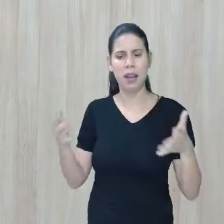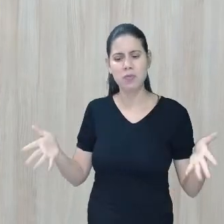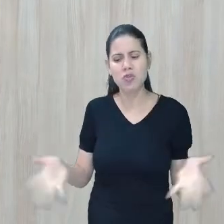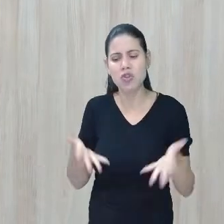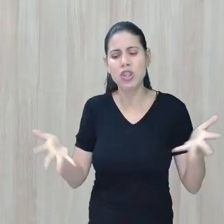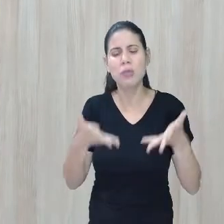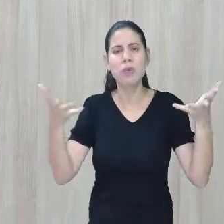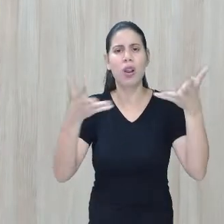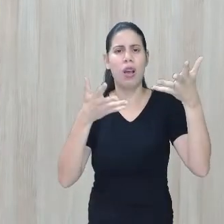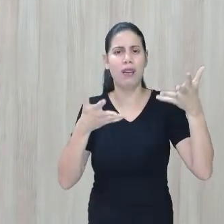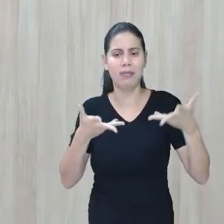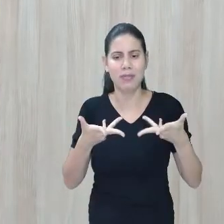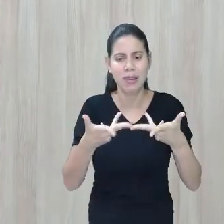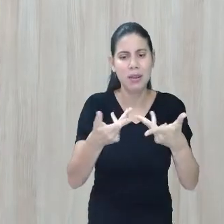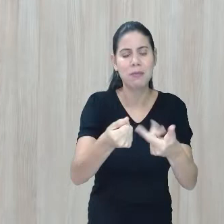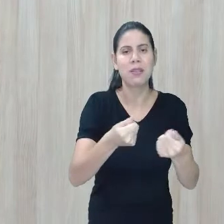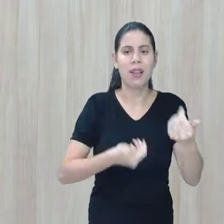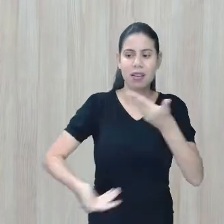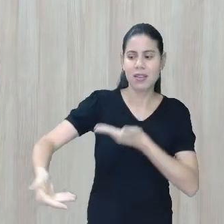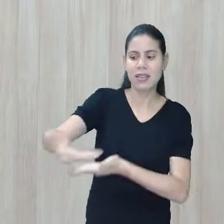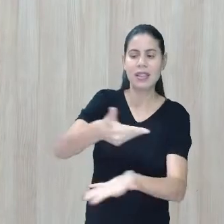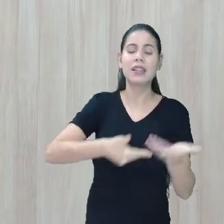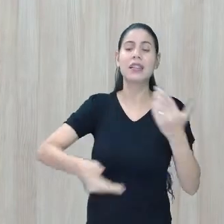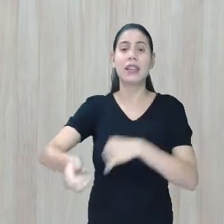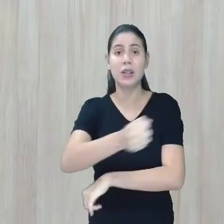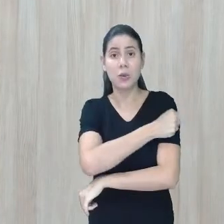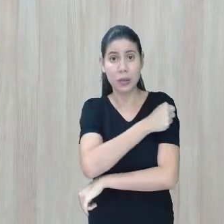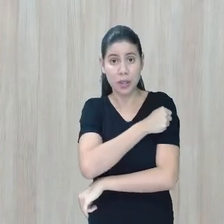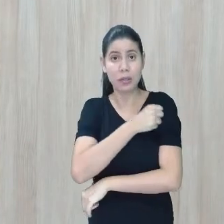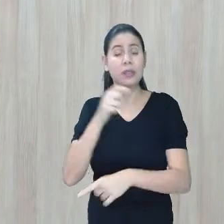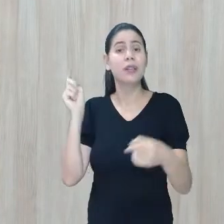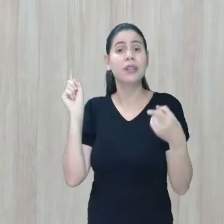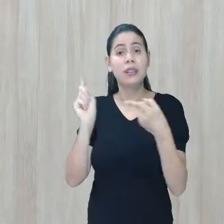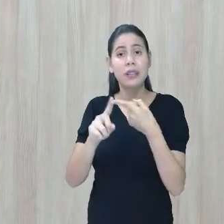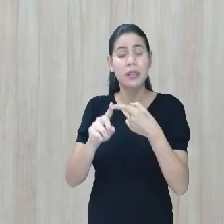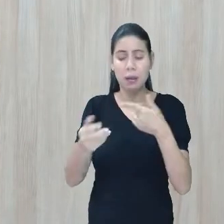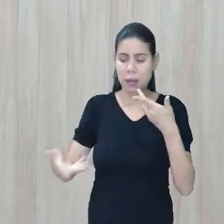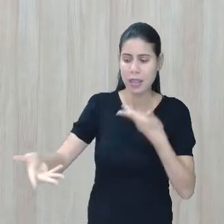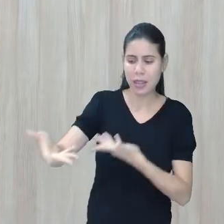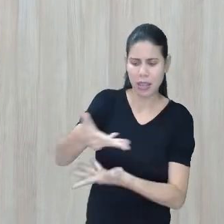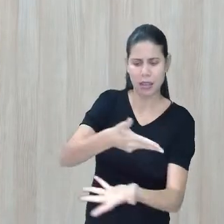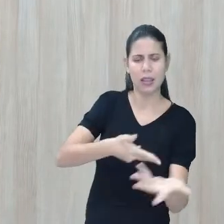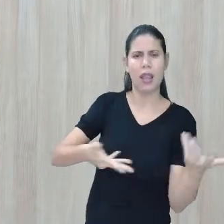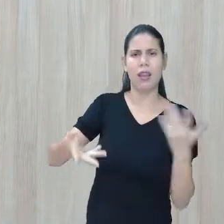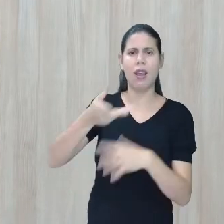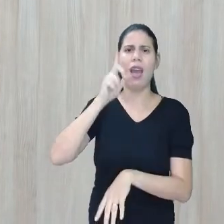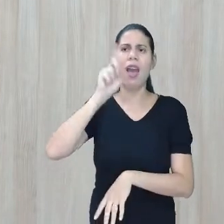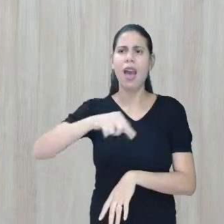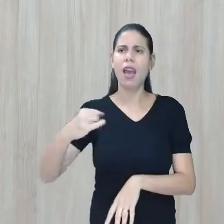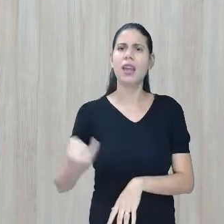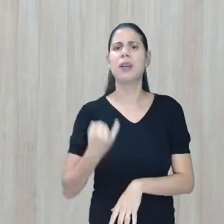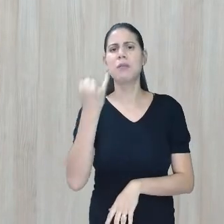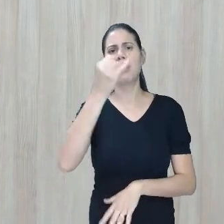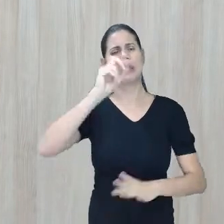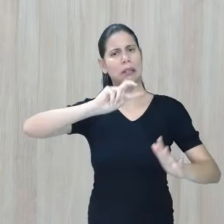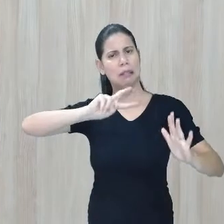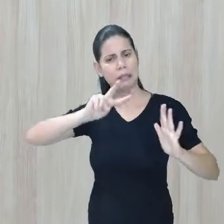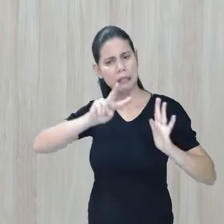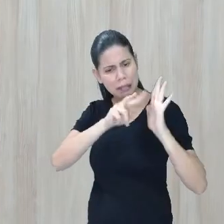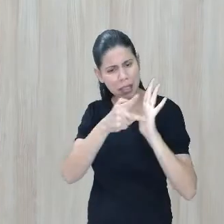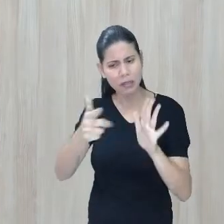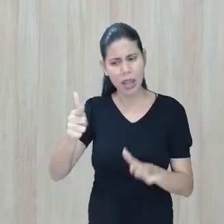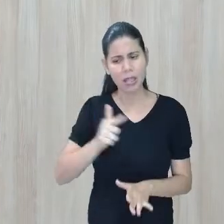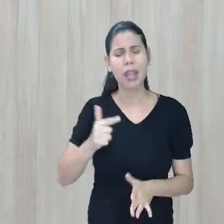tendo essa interação com esse estudante. E como essa interação é importante e significativa, porque você